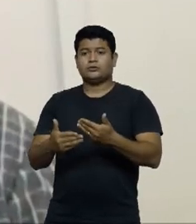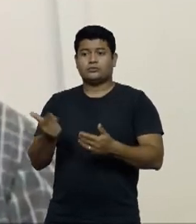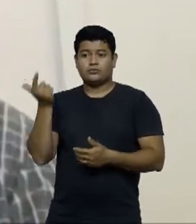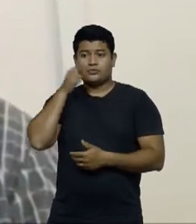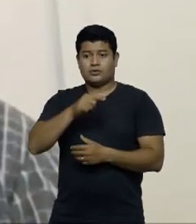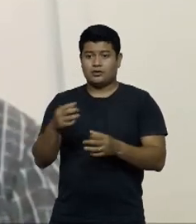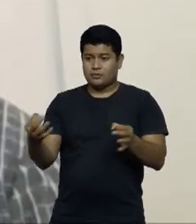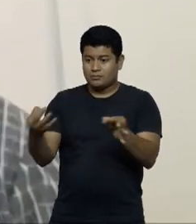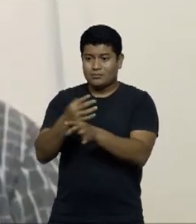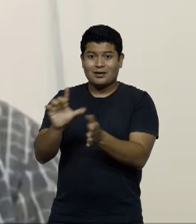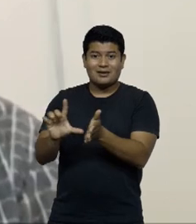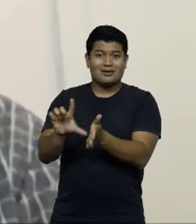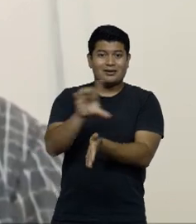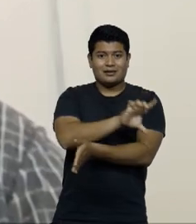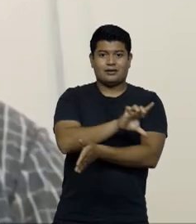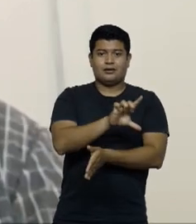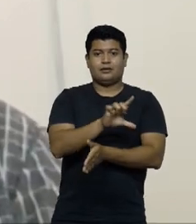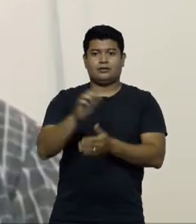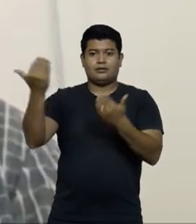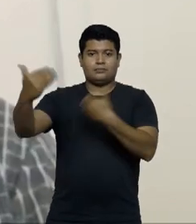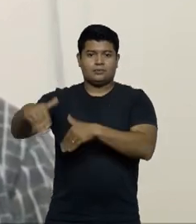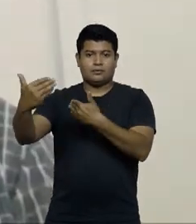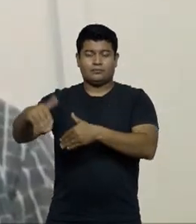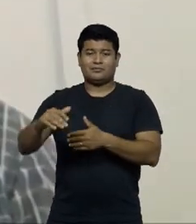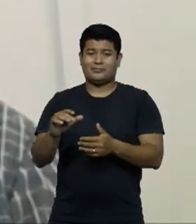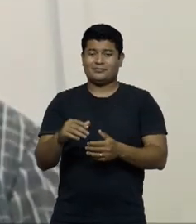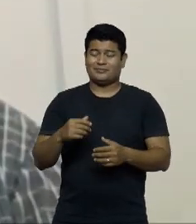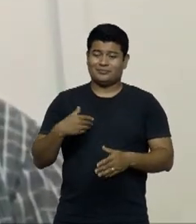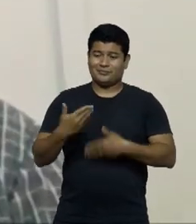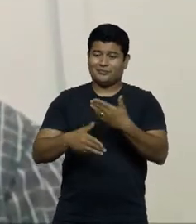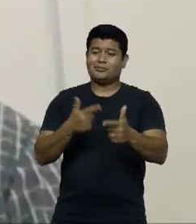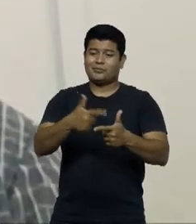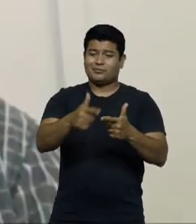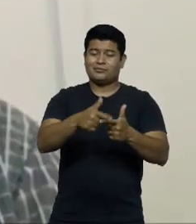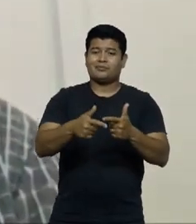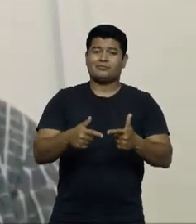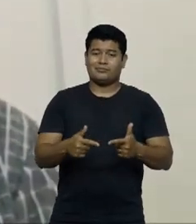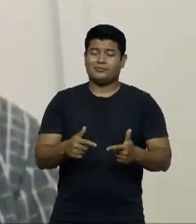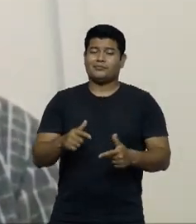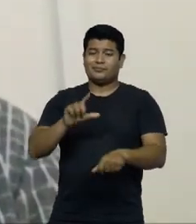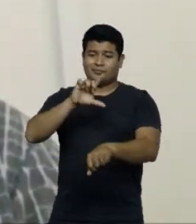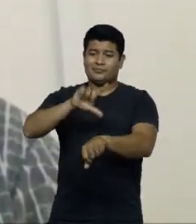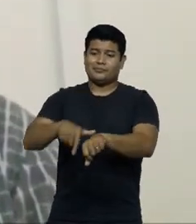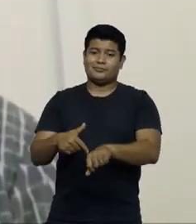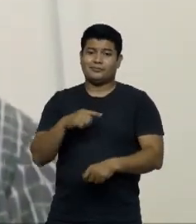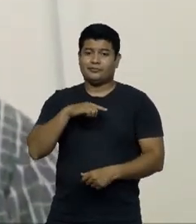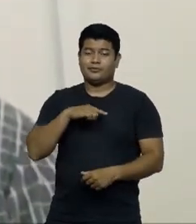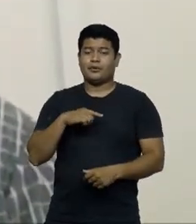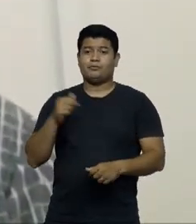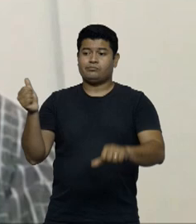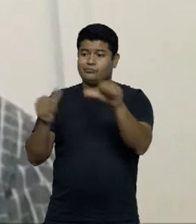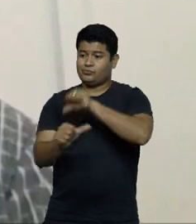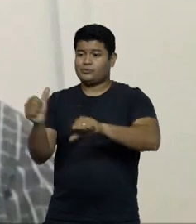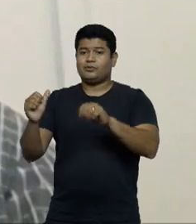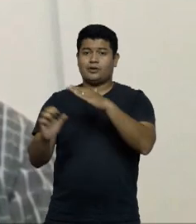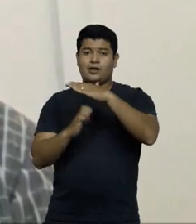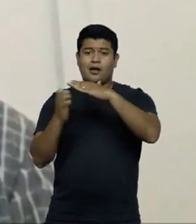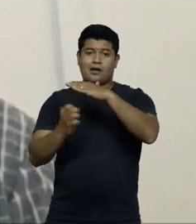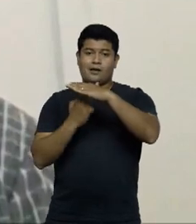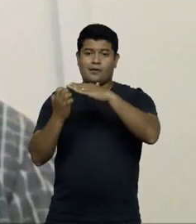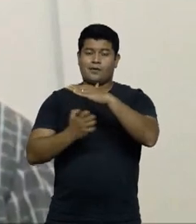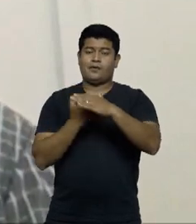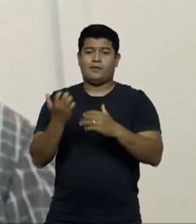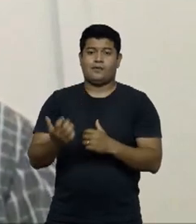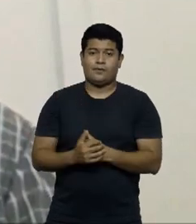na vida todos esses problemas sofreu atraso e vemos problema na troca da empresa com a letra outra empresa